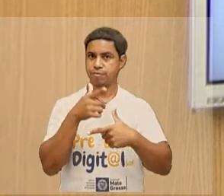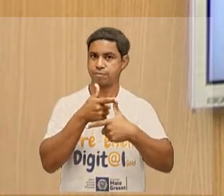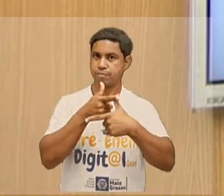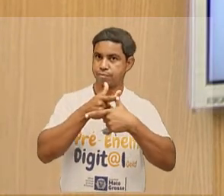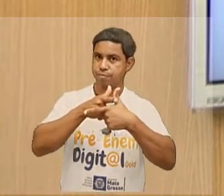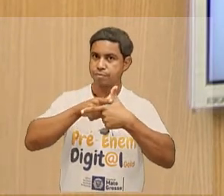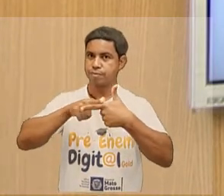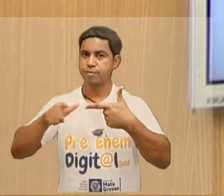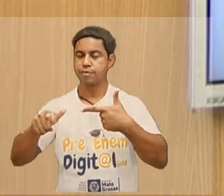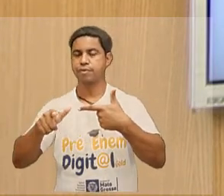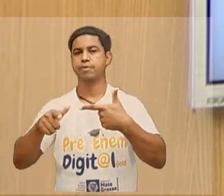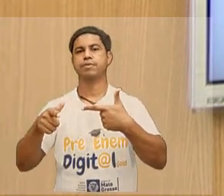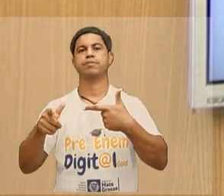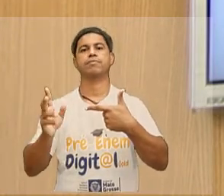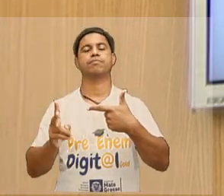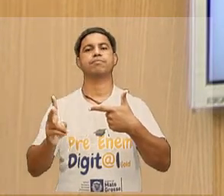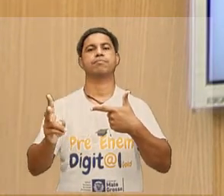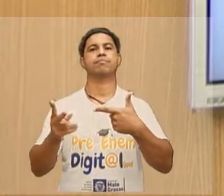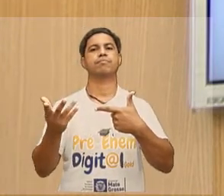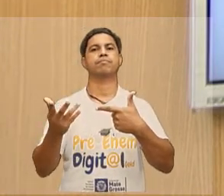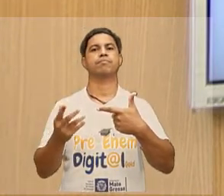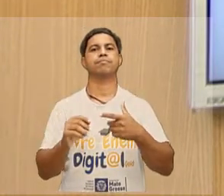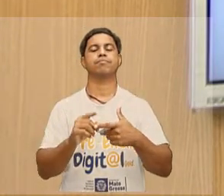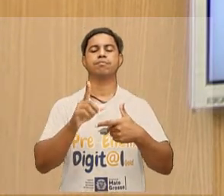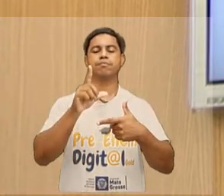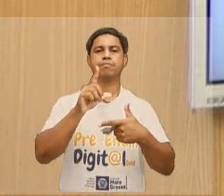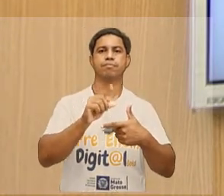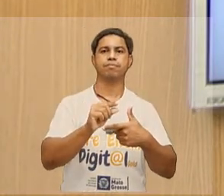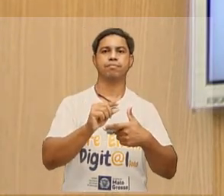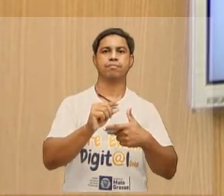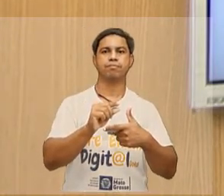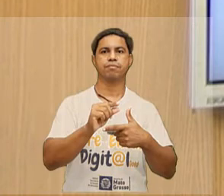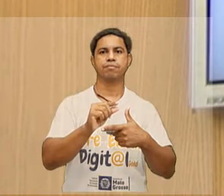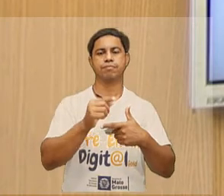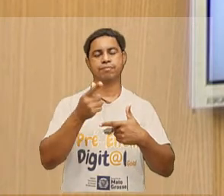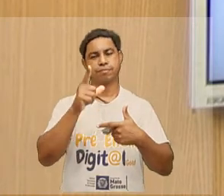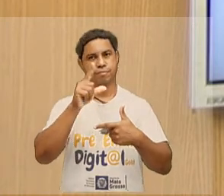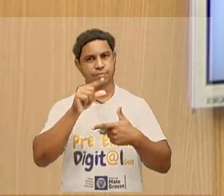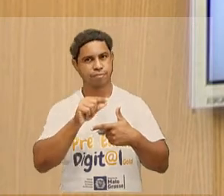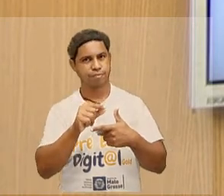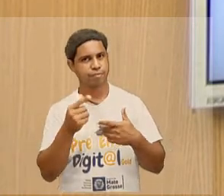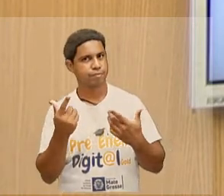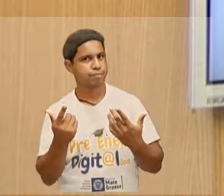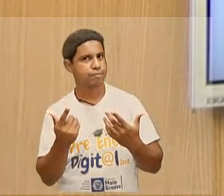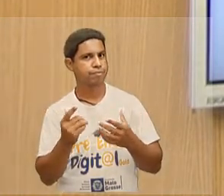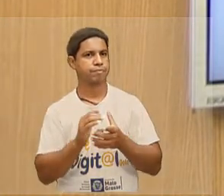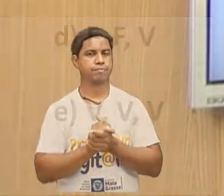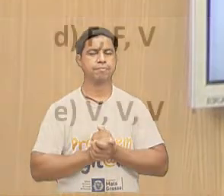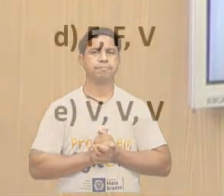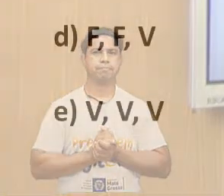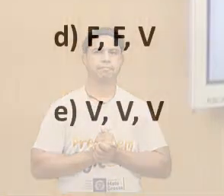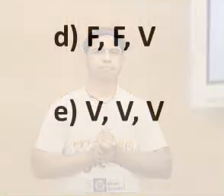série a resistência aumenta, na associação em paralelo a resistência equivalente diminui.